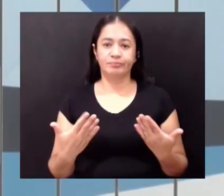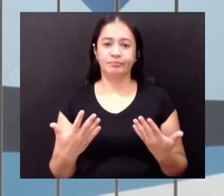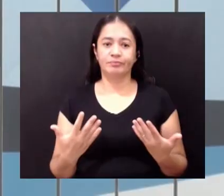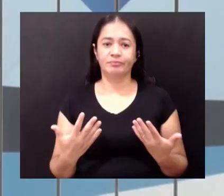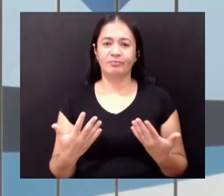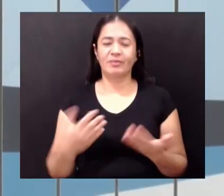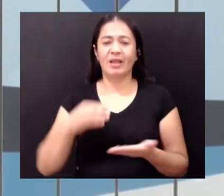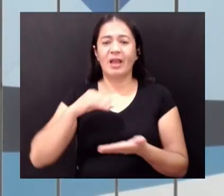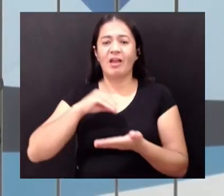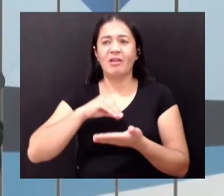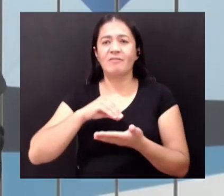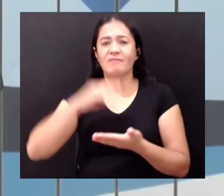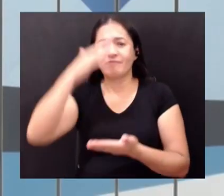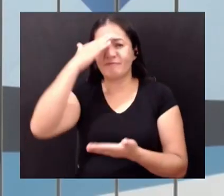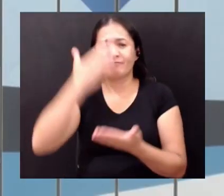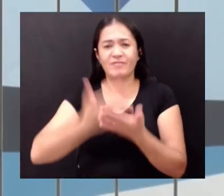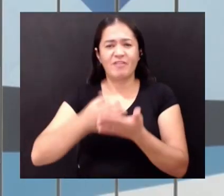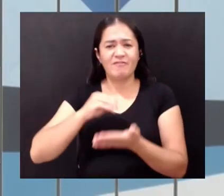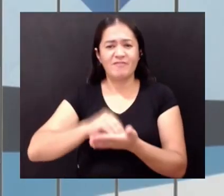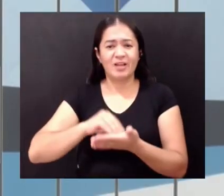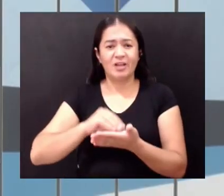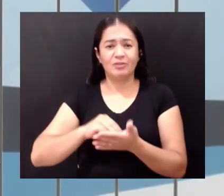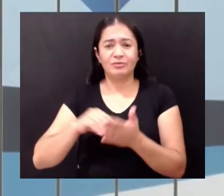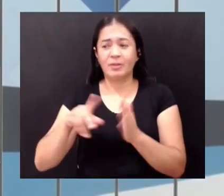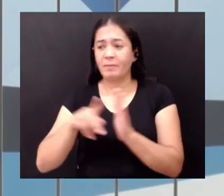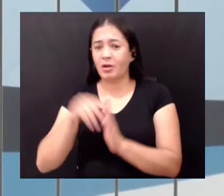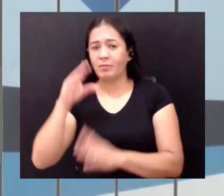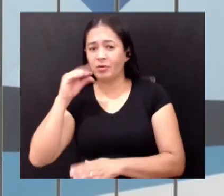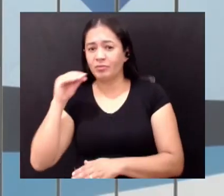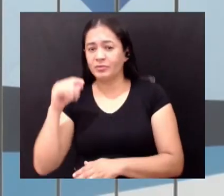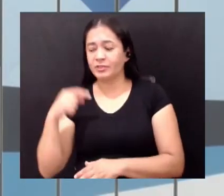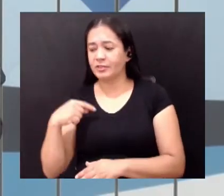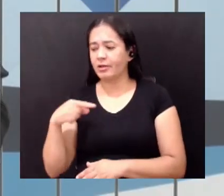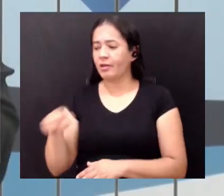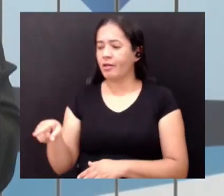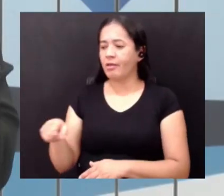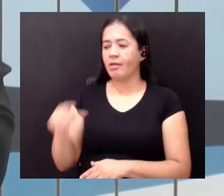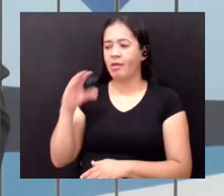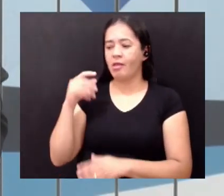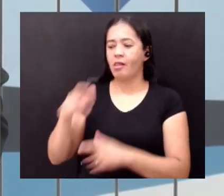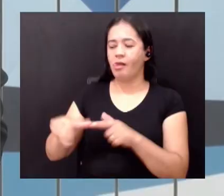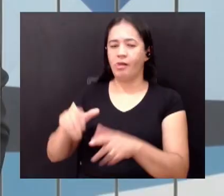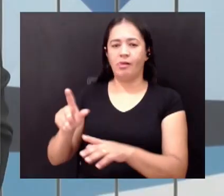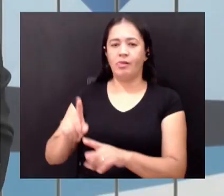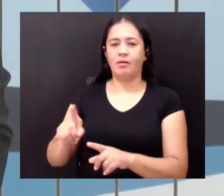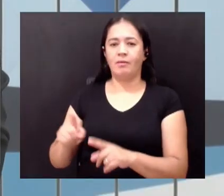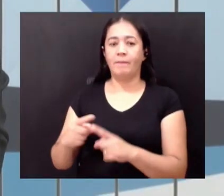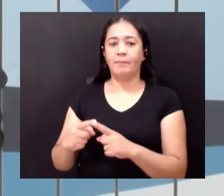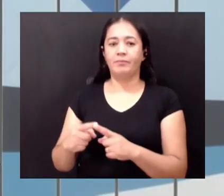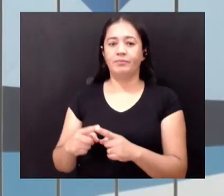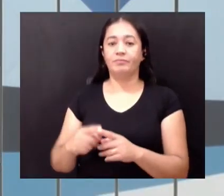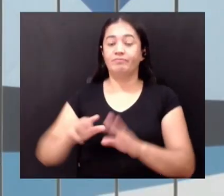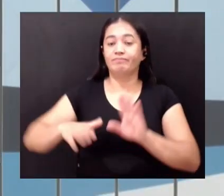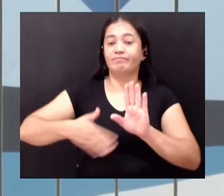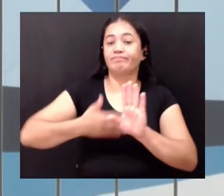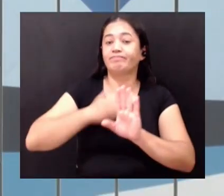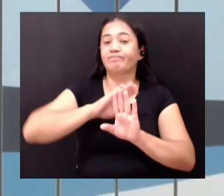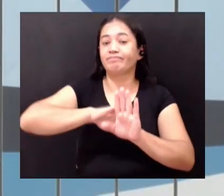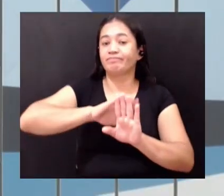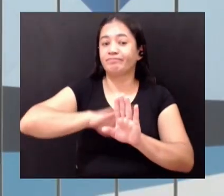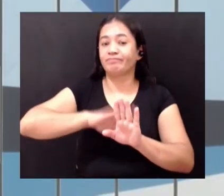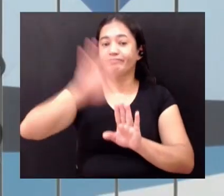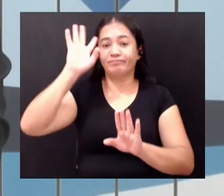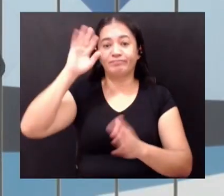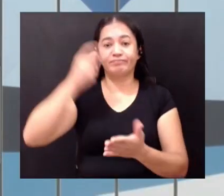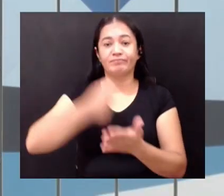no colaborador, né, de que ele não vai me entregar se não estiver olhando, se não estiver punindo, isso ainda está por trás de muitas dessas decisões. Especialmente se a gente